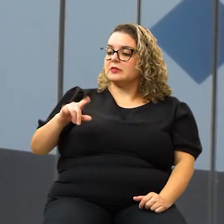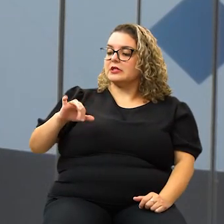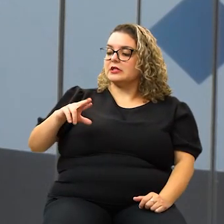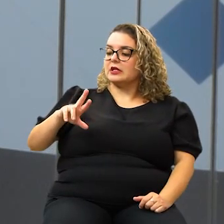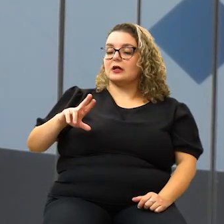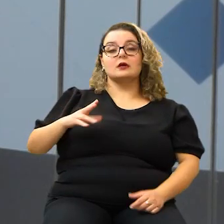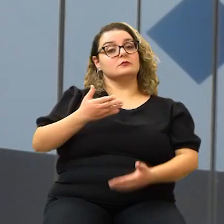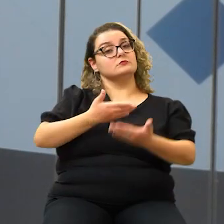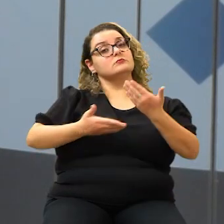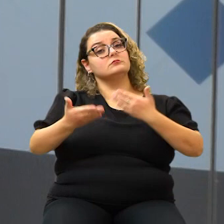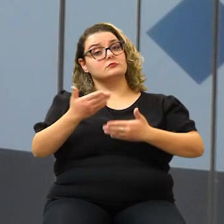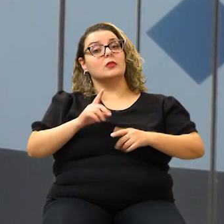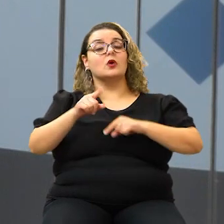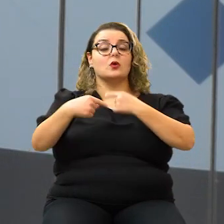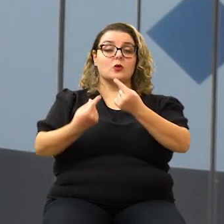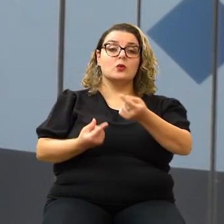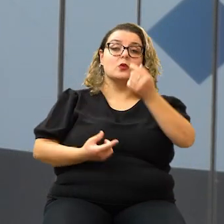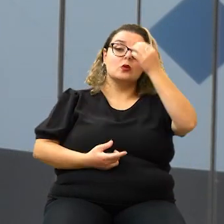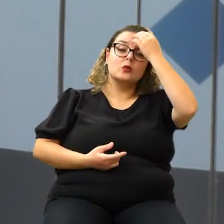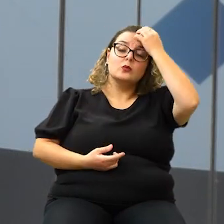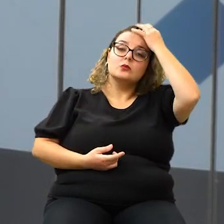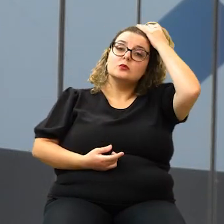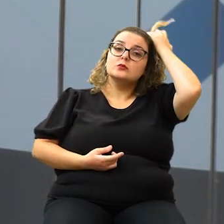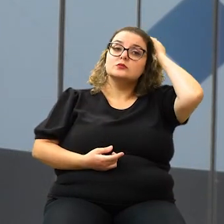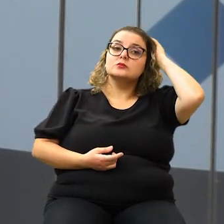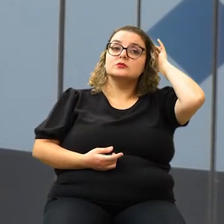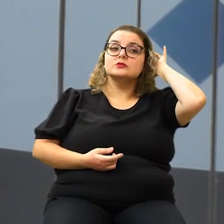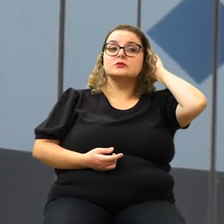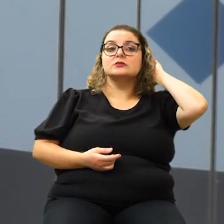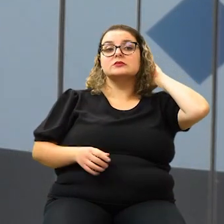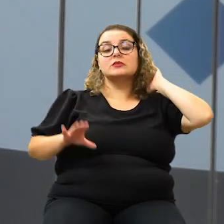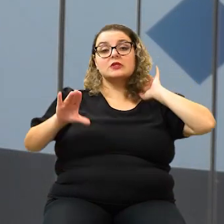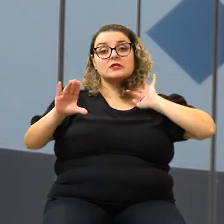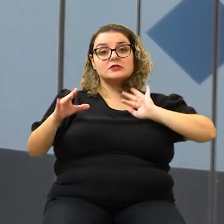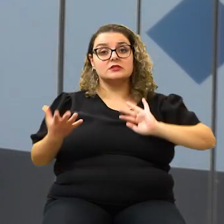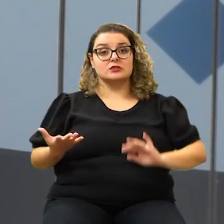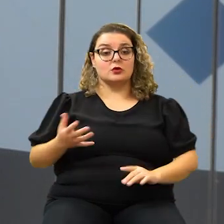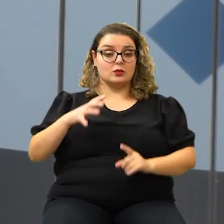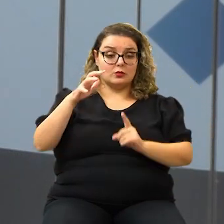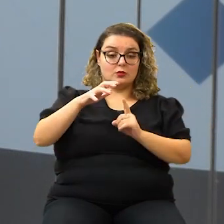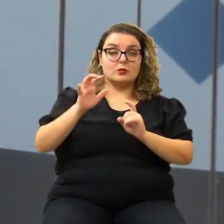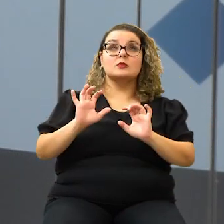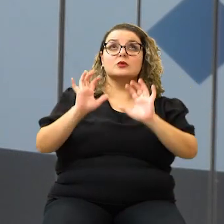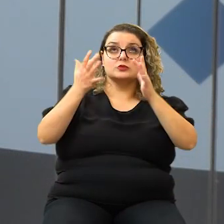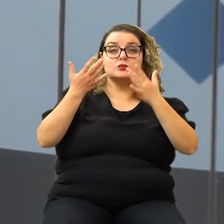com outras ciências, né? O impacto do clima